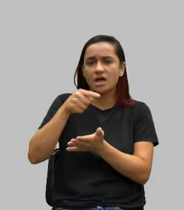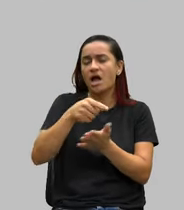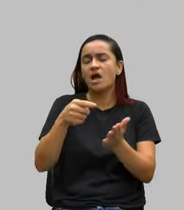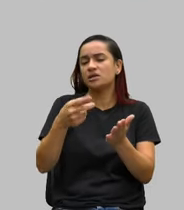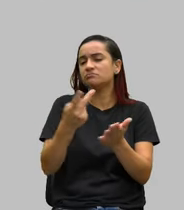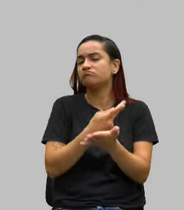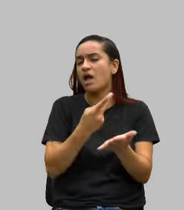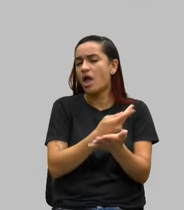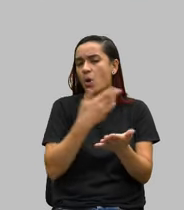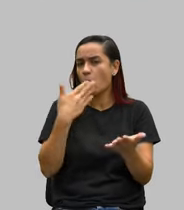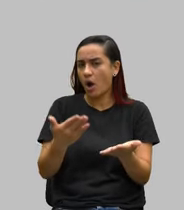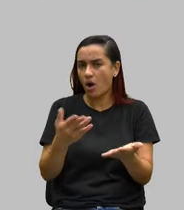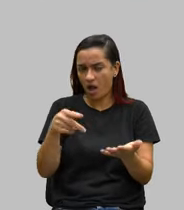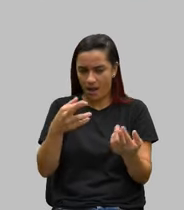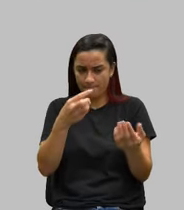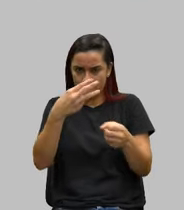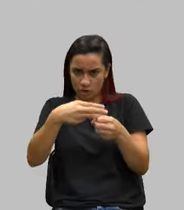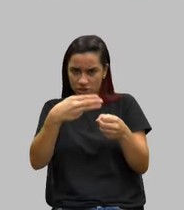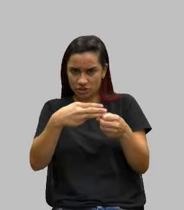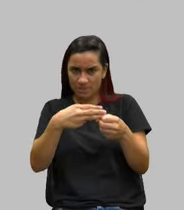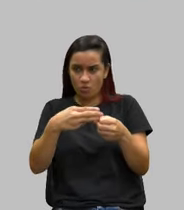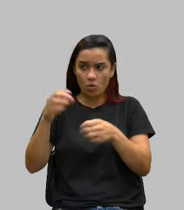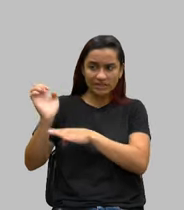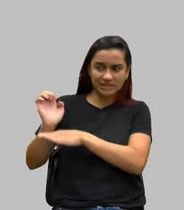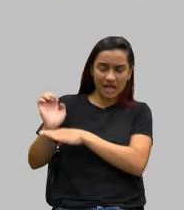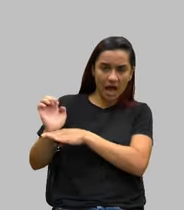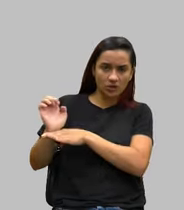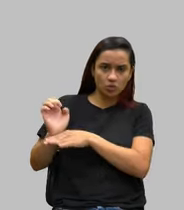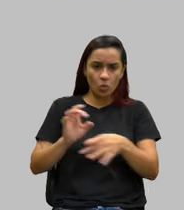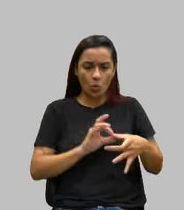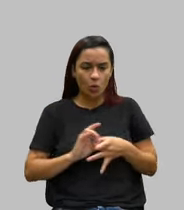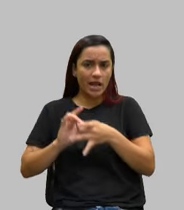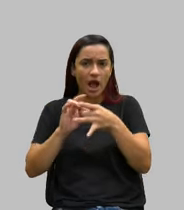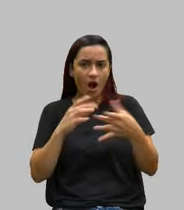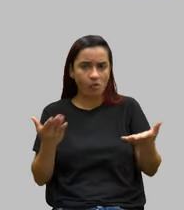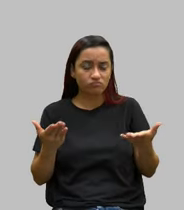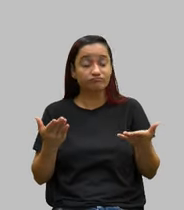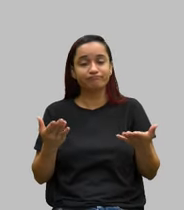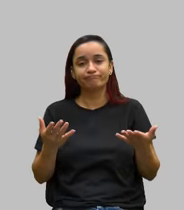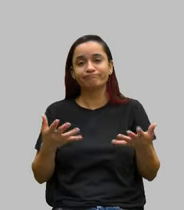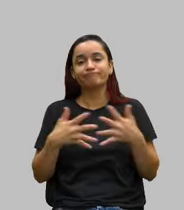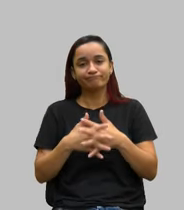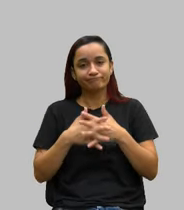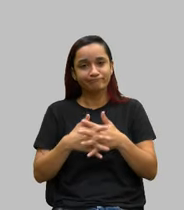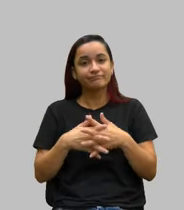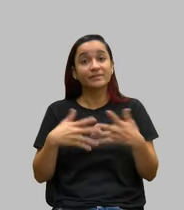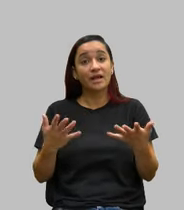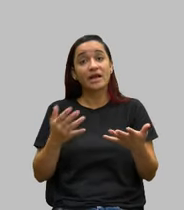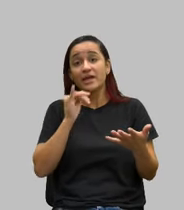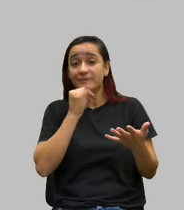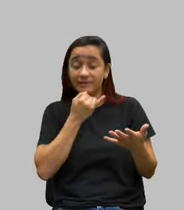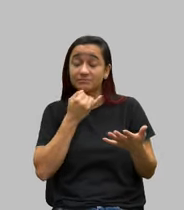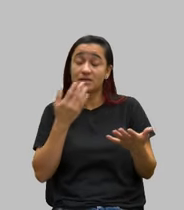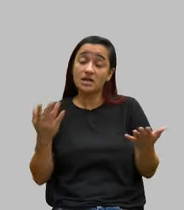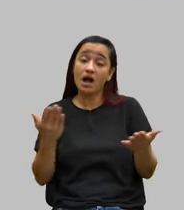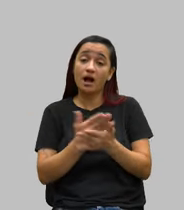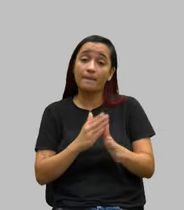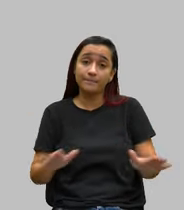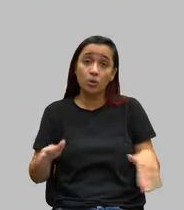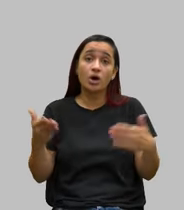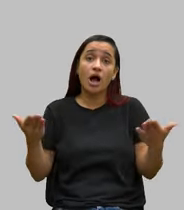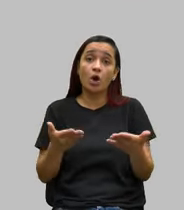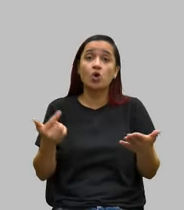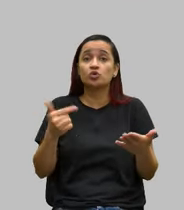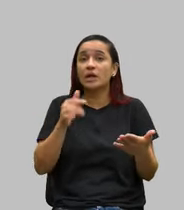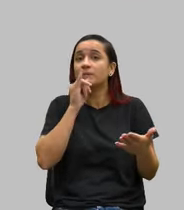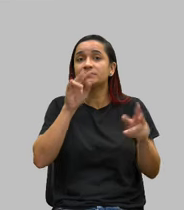administrativa é o município é o estado é União Ou seja é uma hipocrisia tremenda isso realmente descriminalizou e acabou então não tem essa coisa que é uma